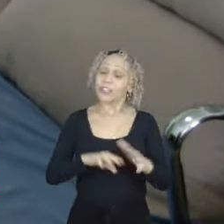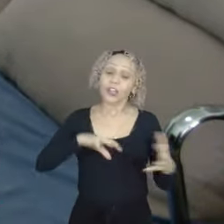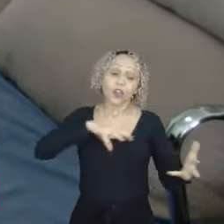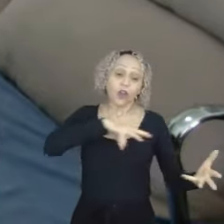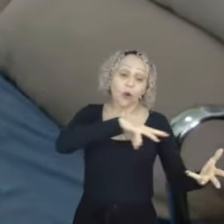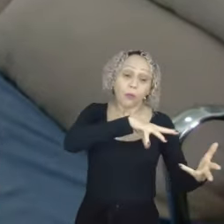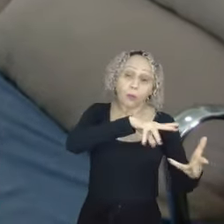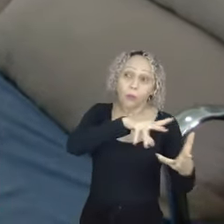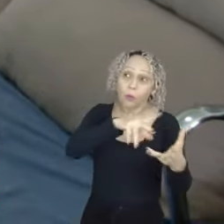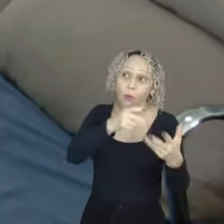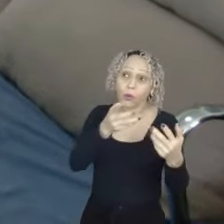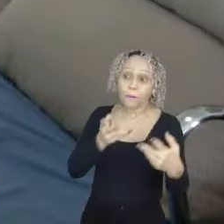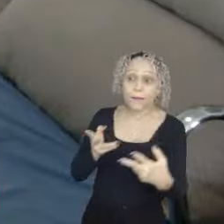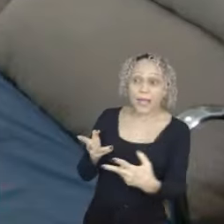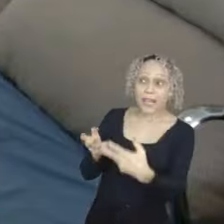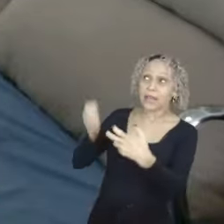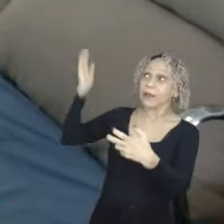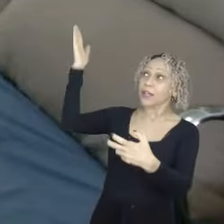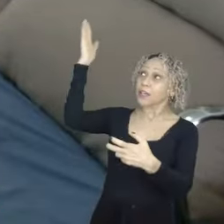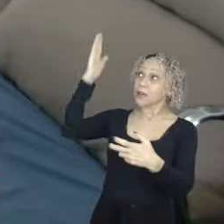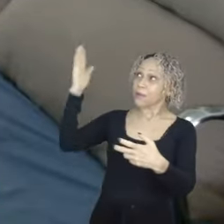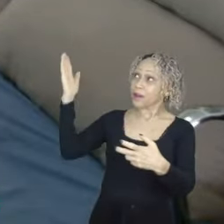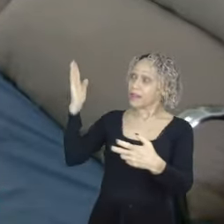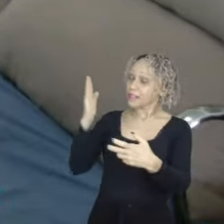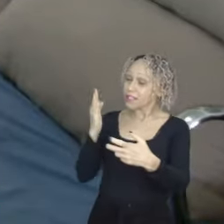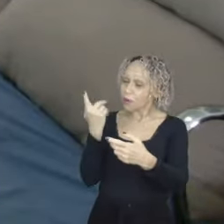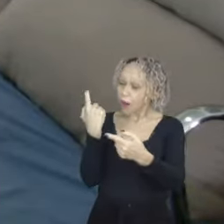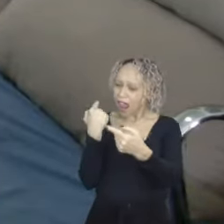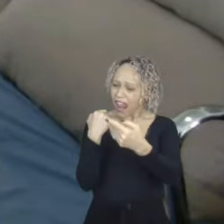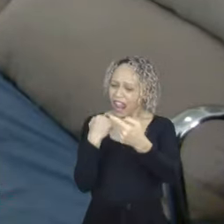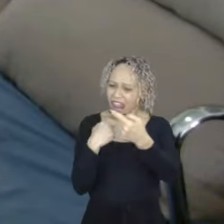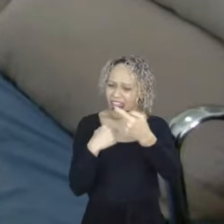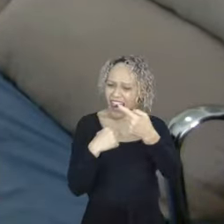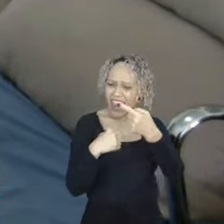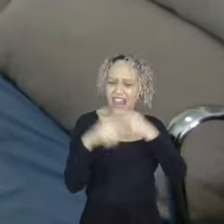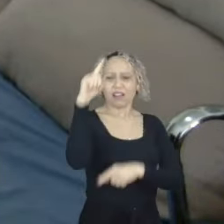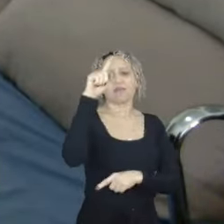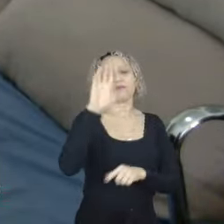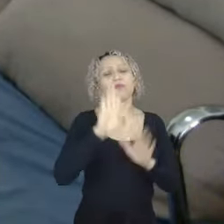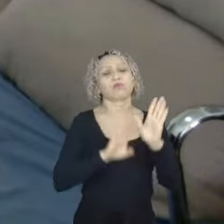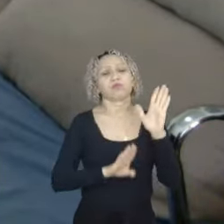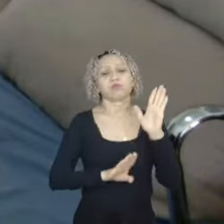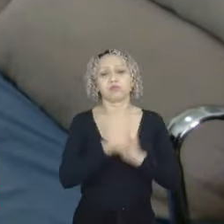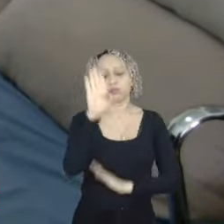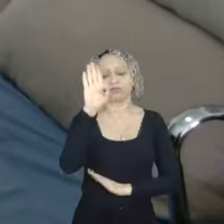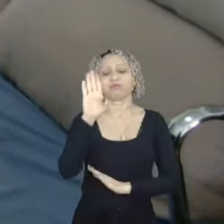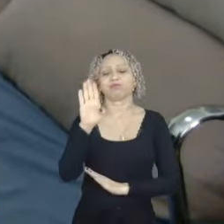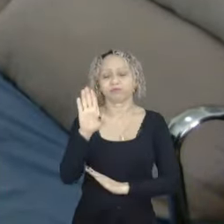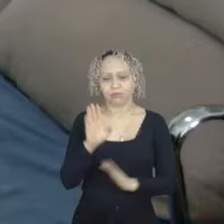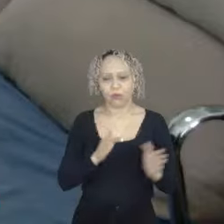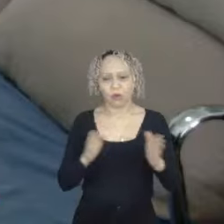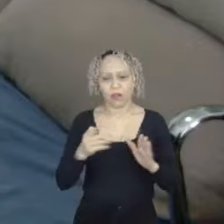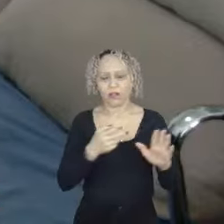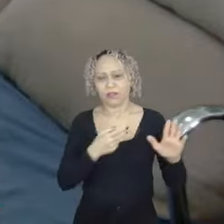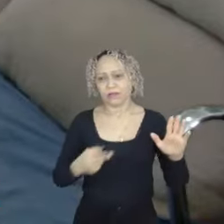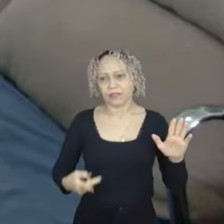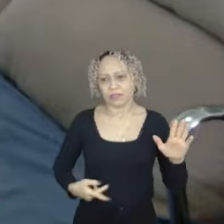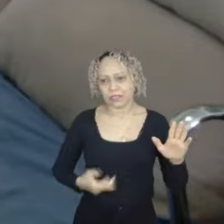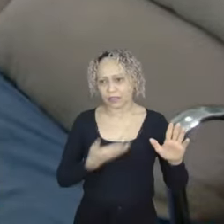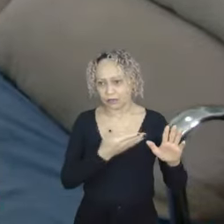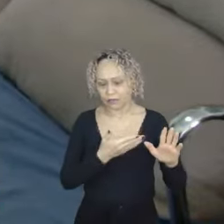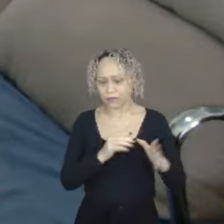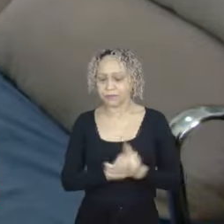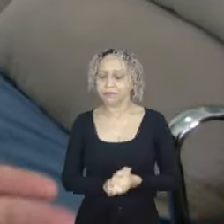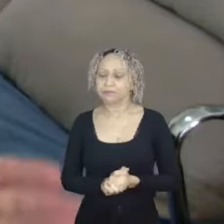visita do Macron. Isso porque a repercussão do encontro, dos encontros aí do Lula, tanto nas florestas como ontem no Rio de